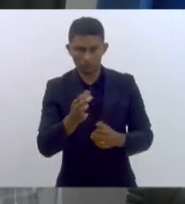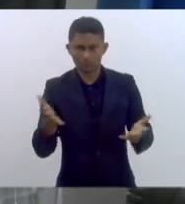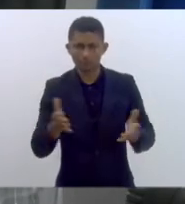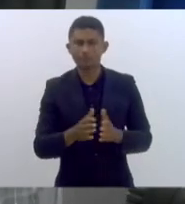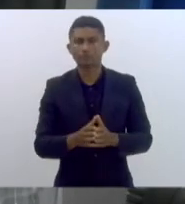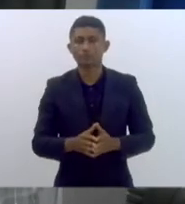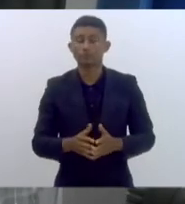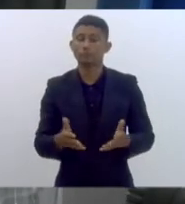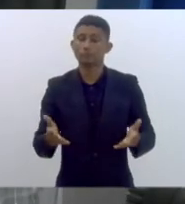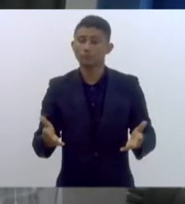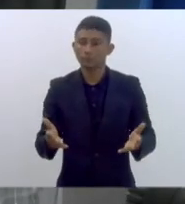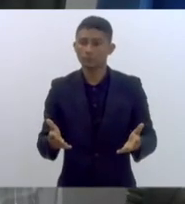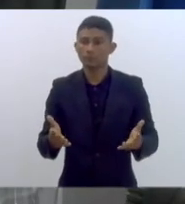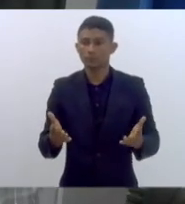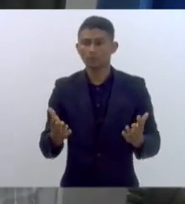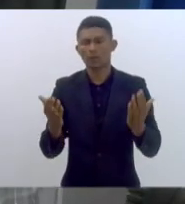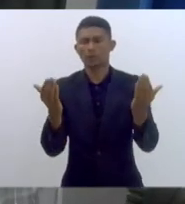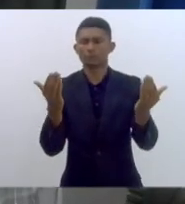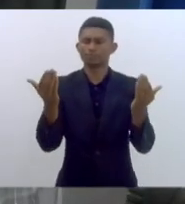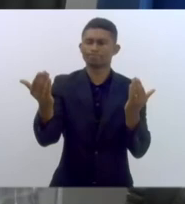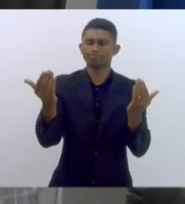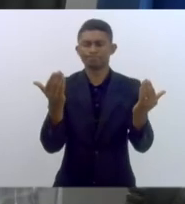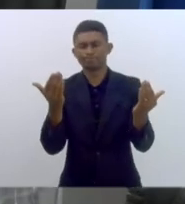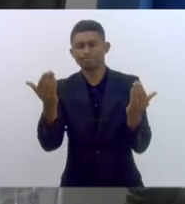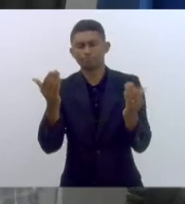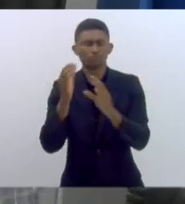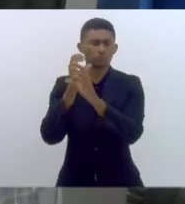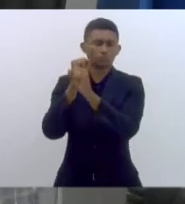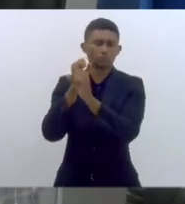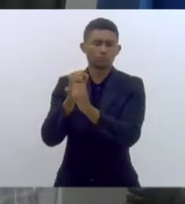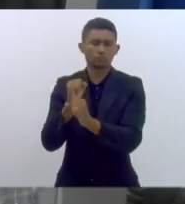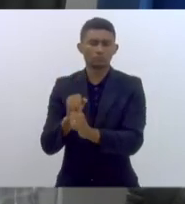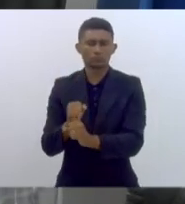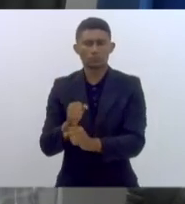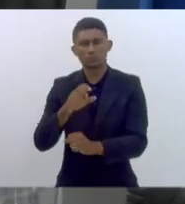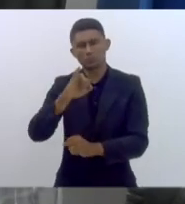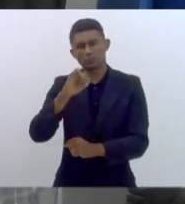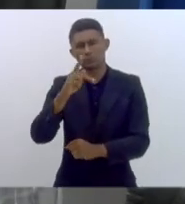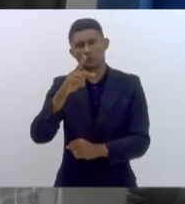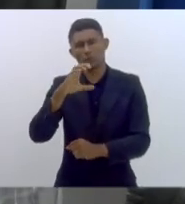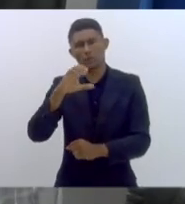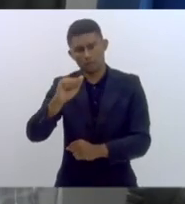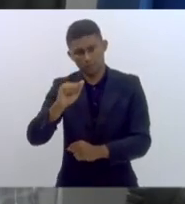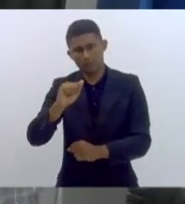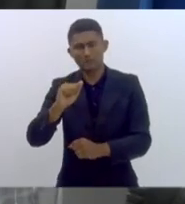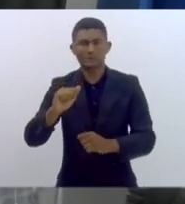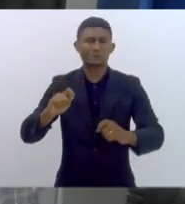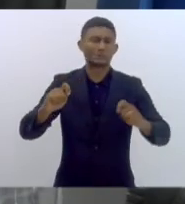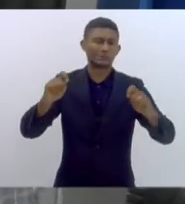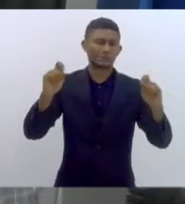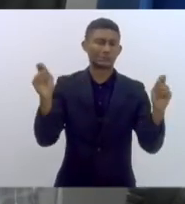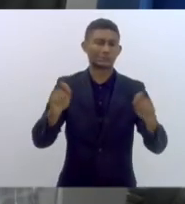para fazer as simulações com IPCA possível real, não IPCA da...